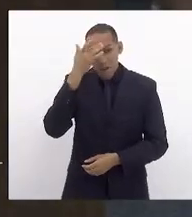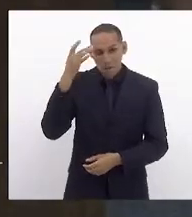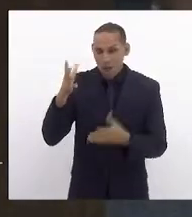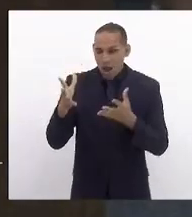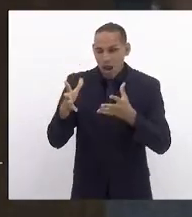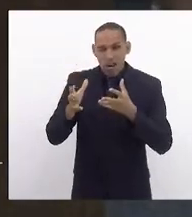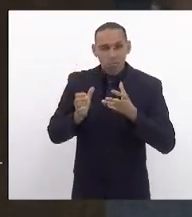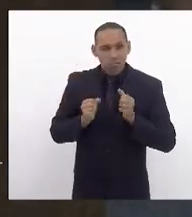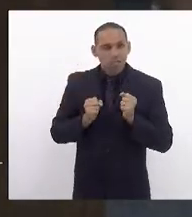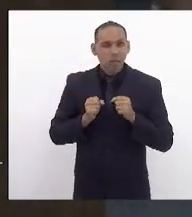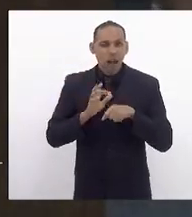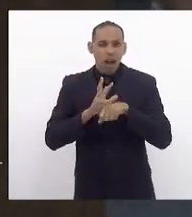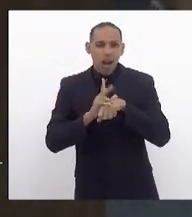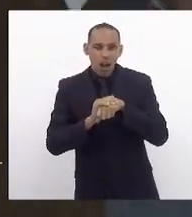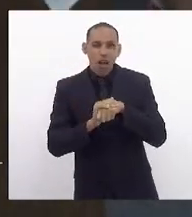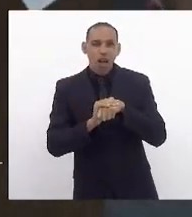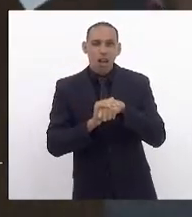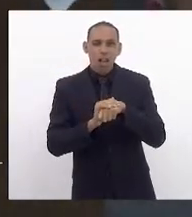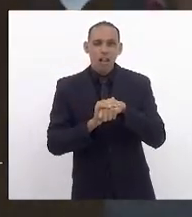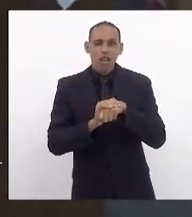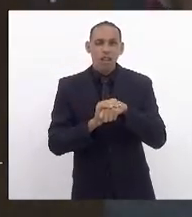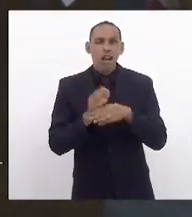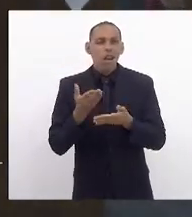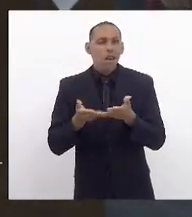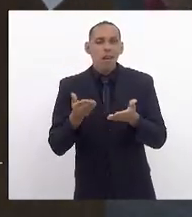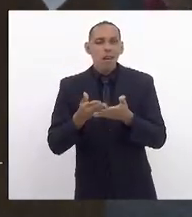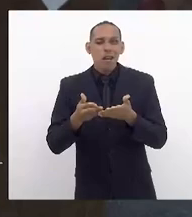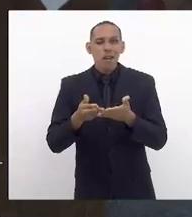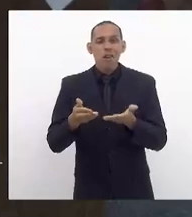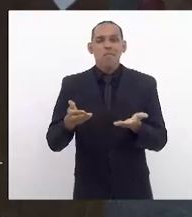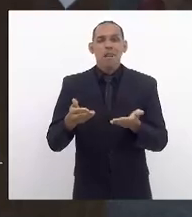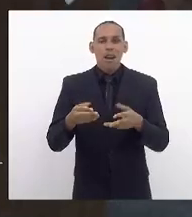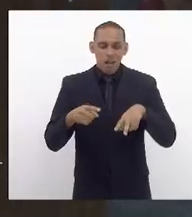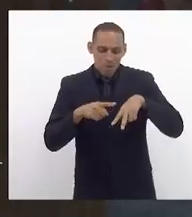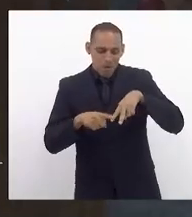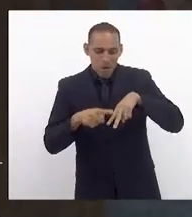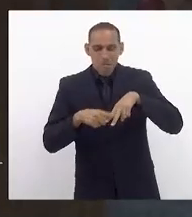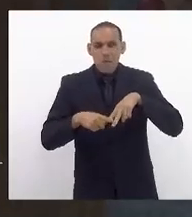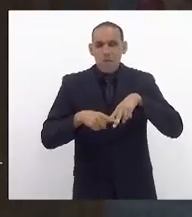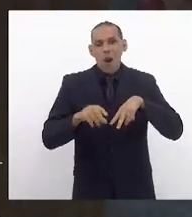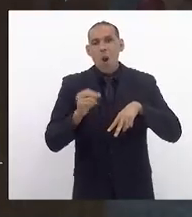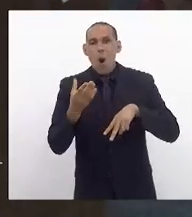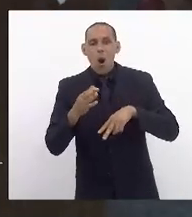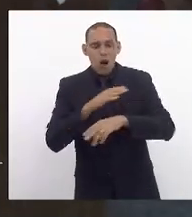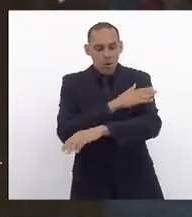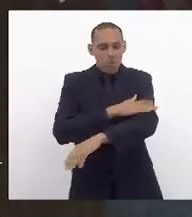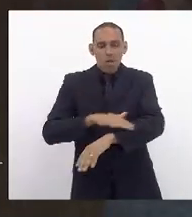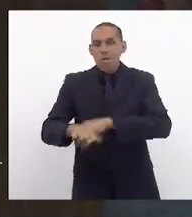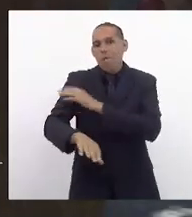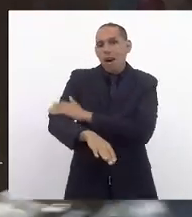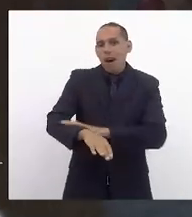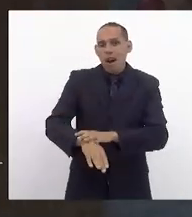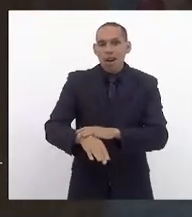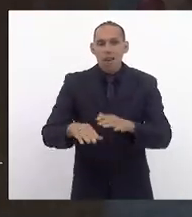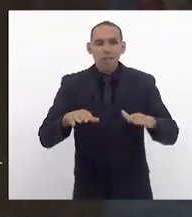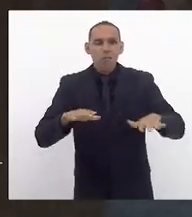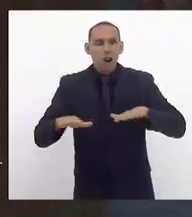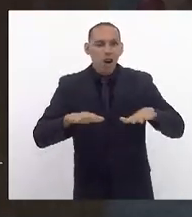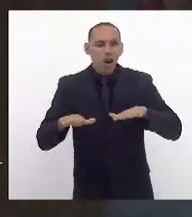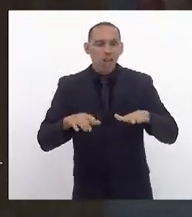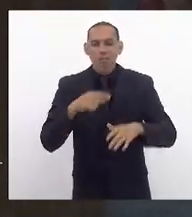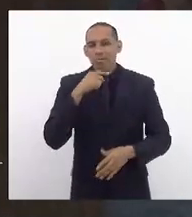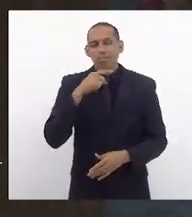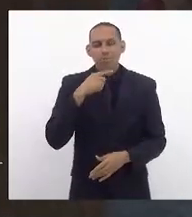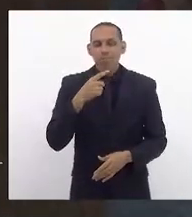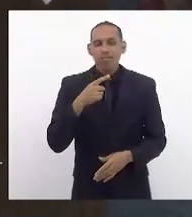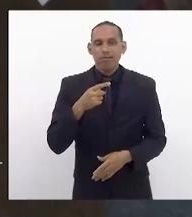Alberto, essa doença, elas perdem a mobilidade do membro, seja da mão, das mãos, dos braços ou dos